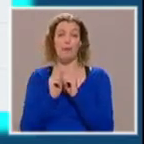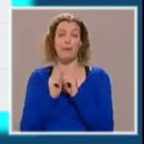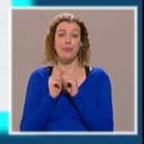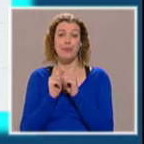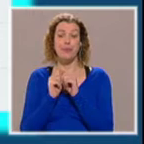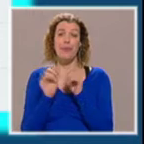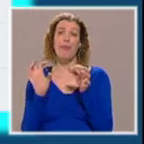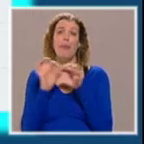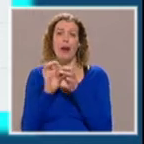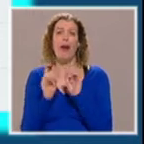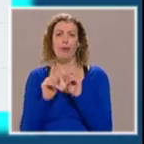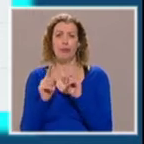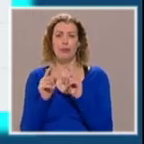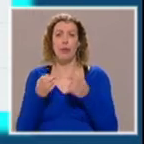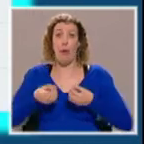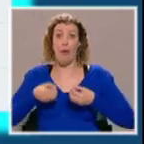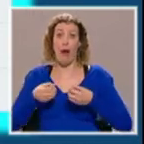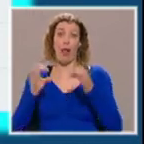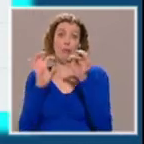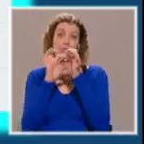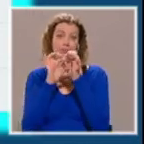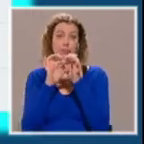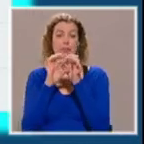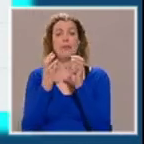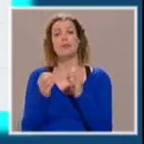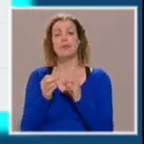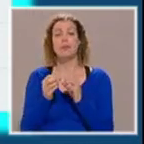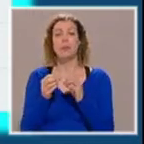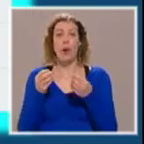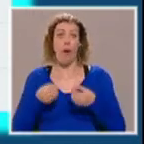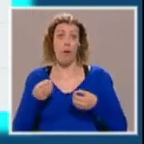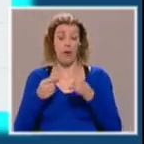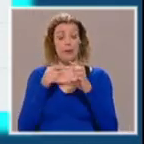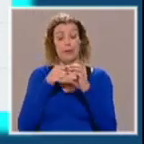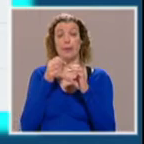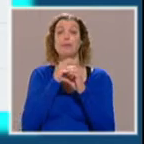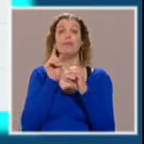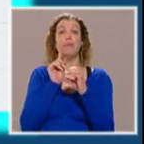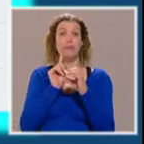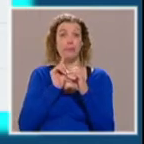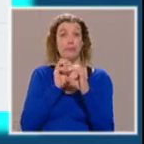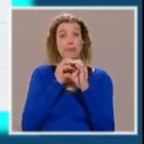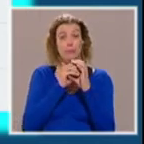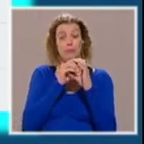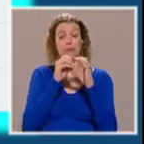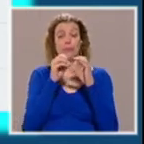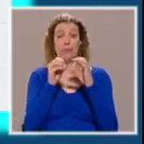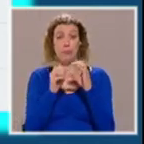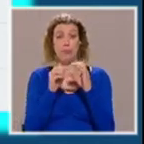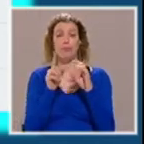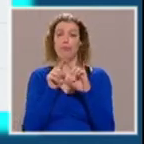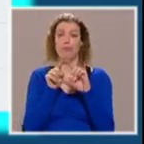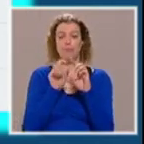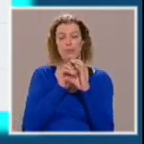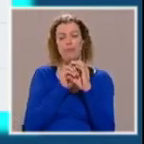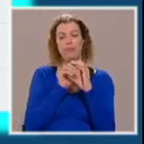faz a ligação com os ovários. Nos ovários é onde se forma a célula sexual feminina, o oócito 2, que é